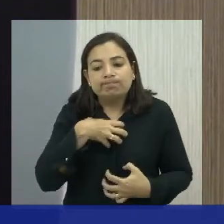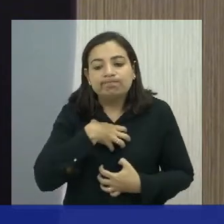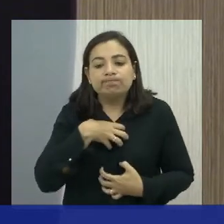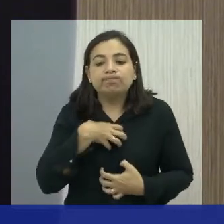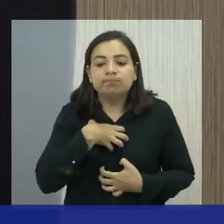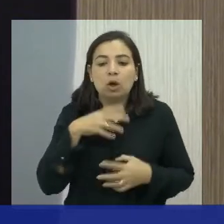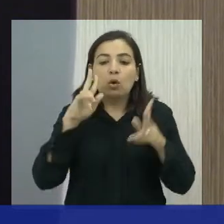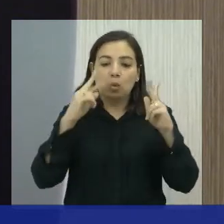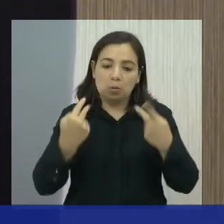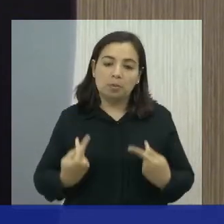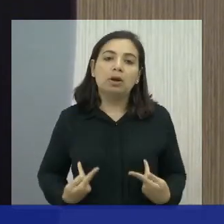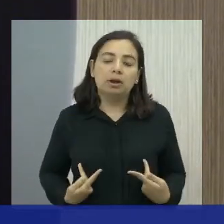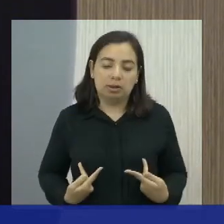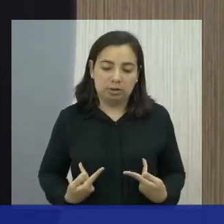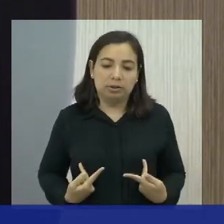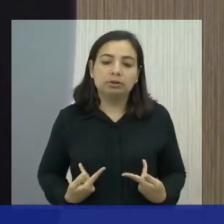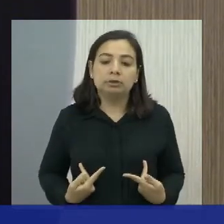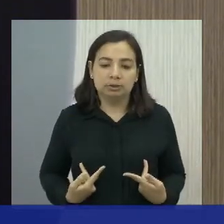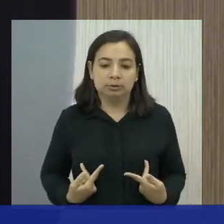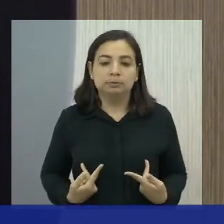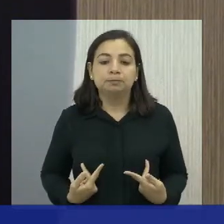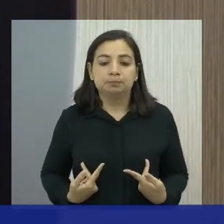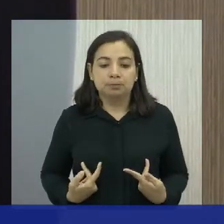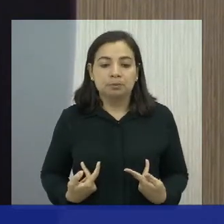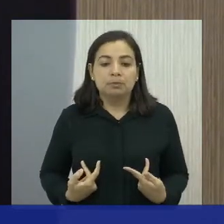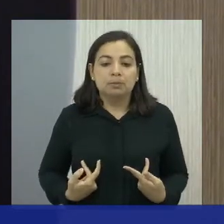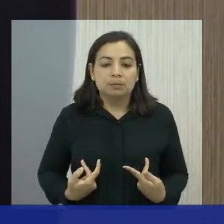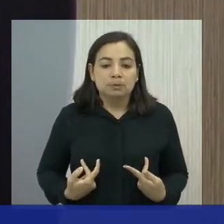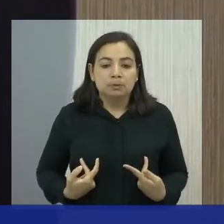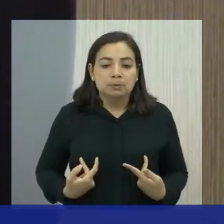humana, né, diante da